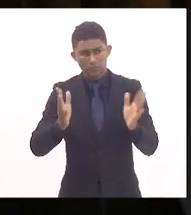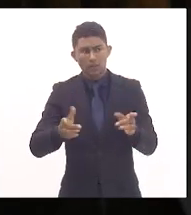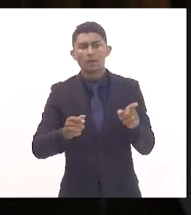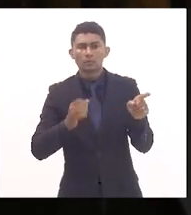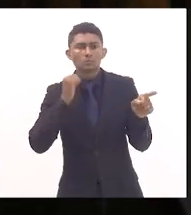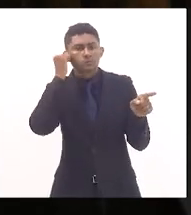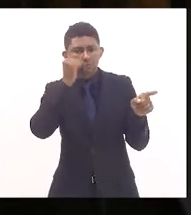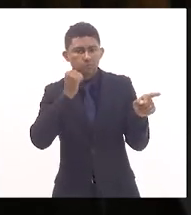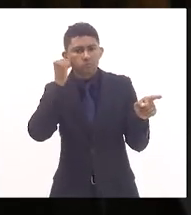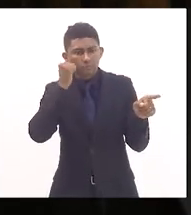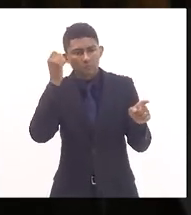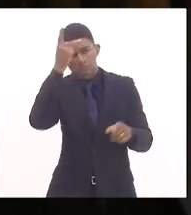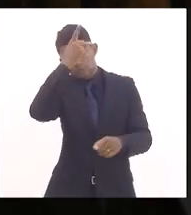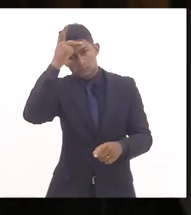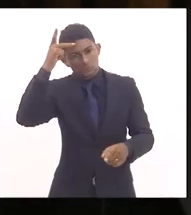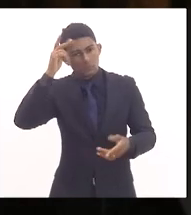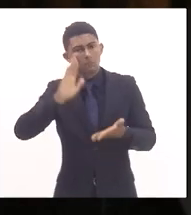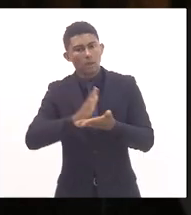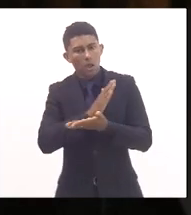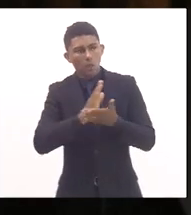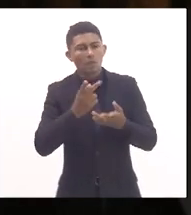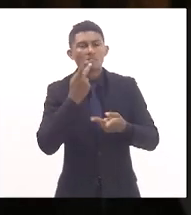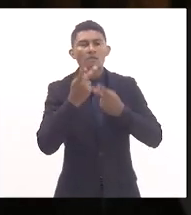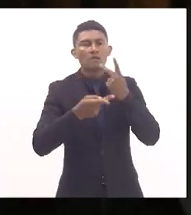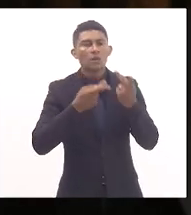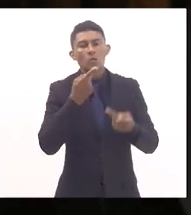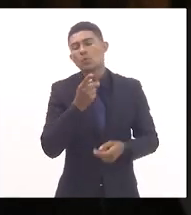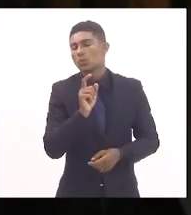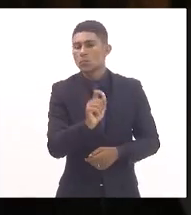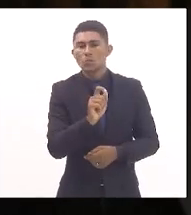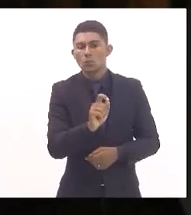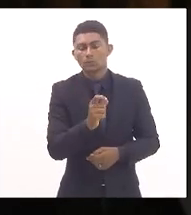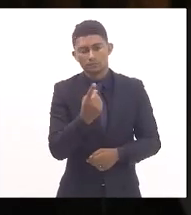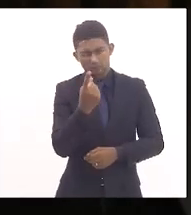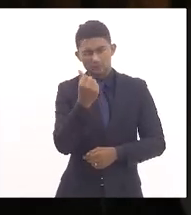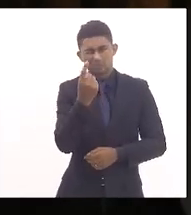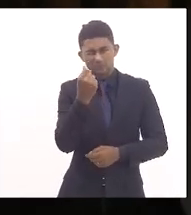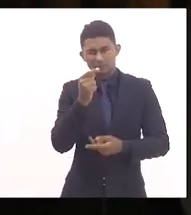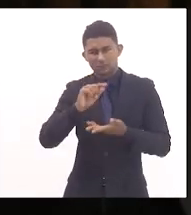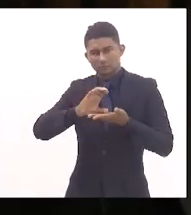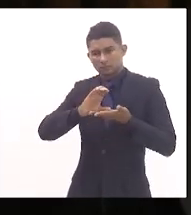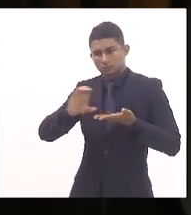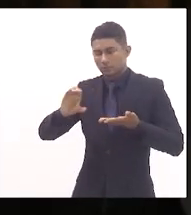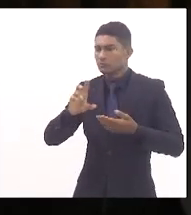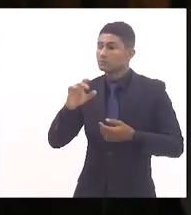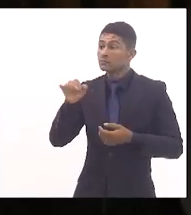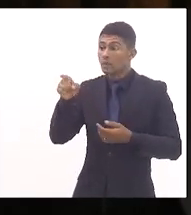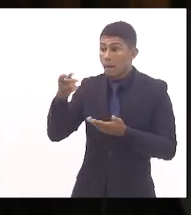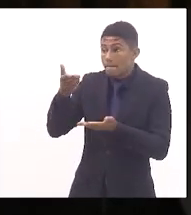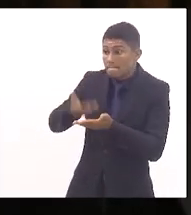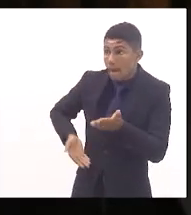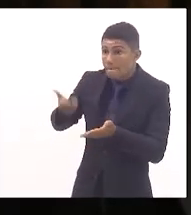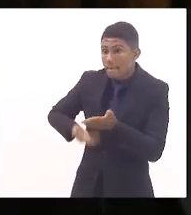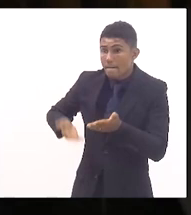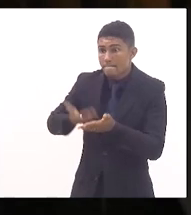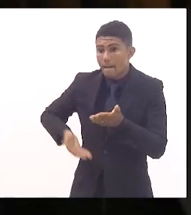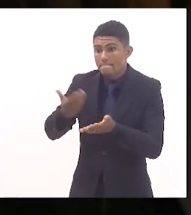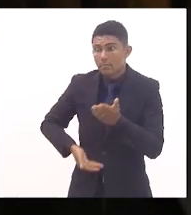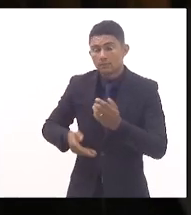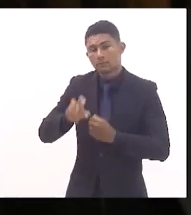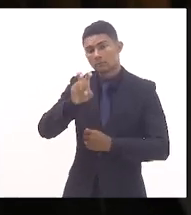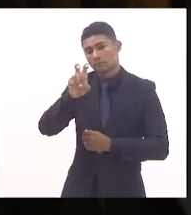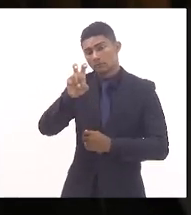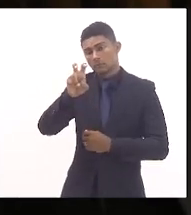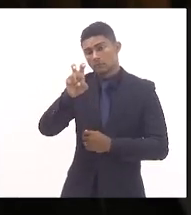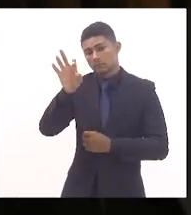Senado falando que a compensação é seria quando as perdas exceder em 5 porcento